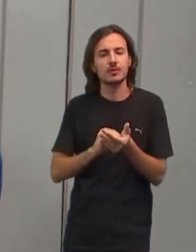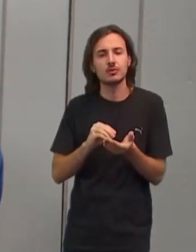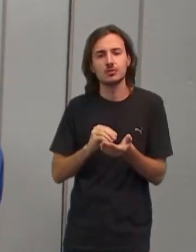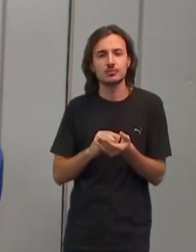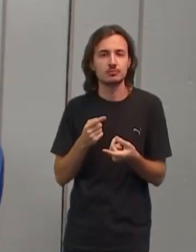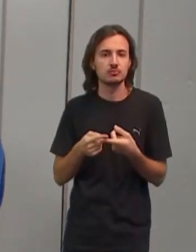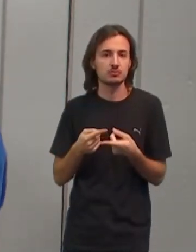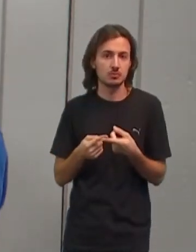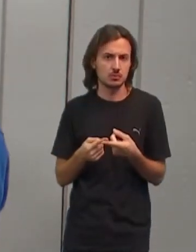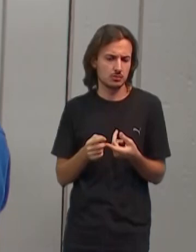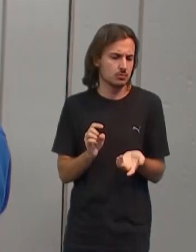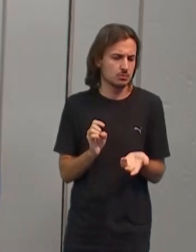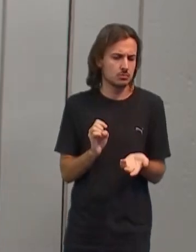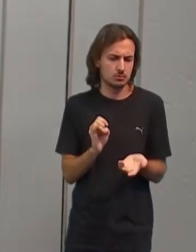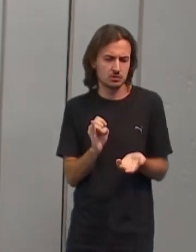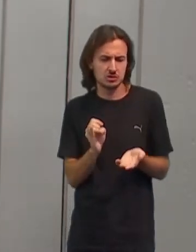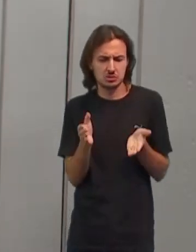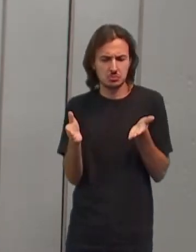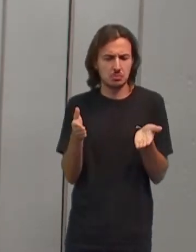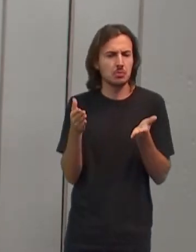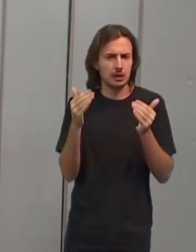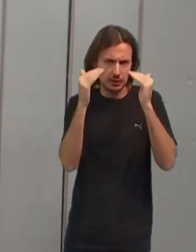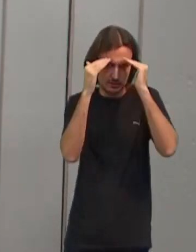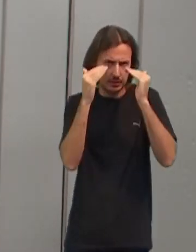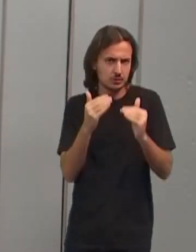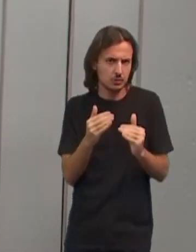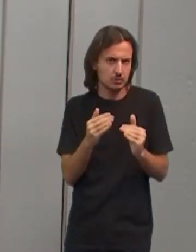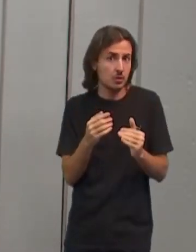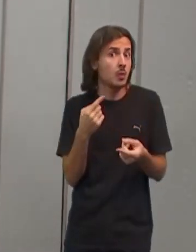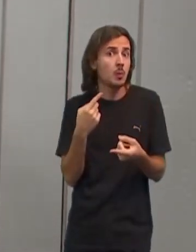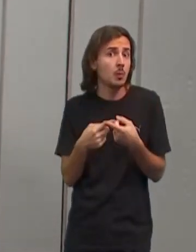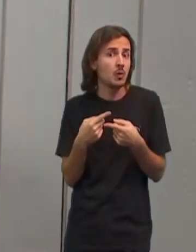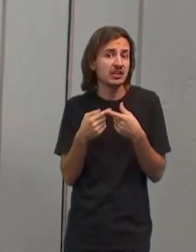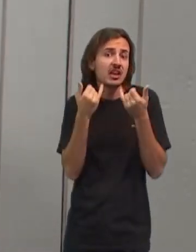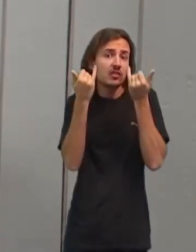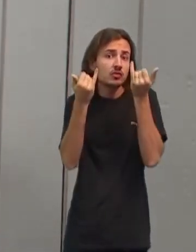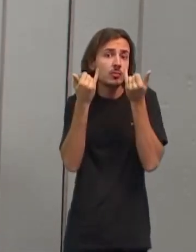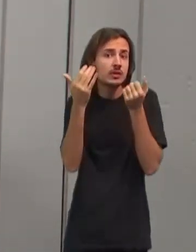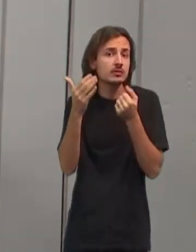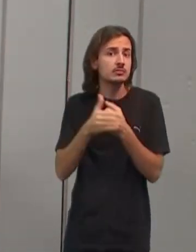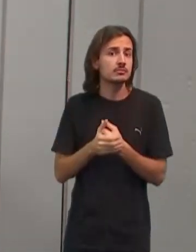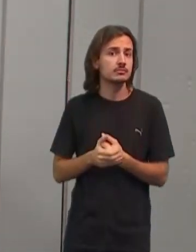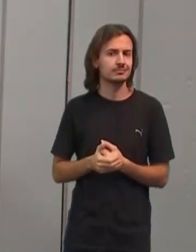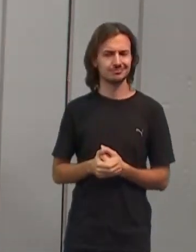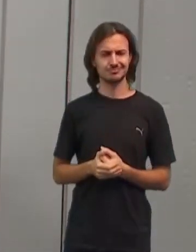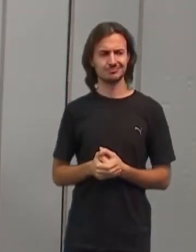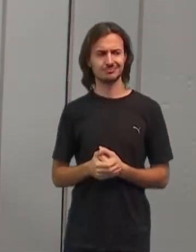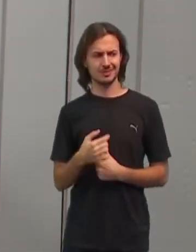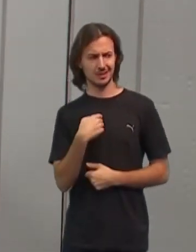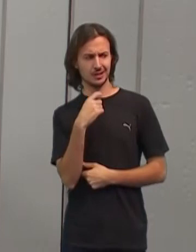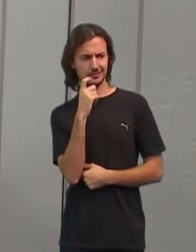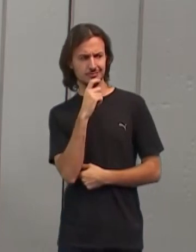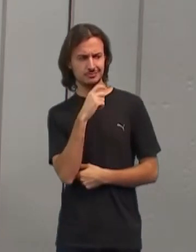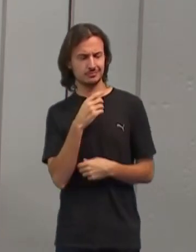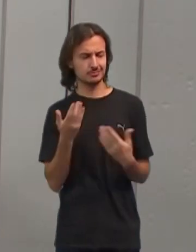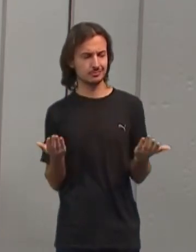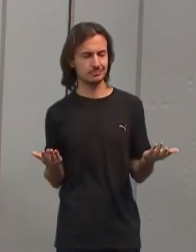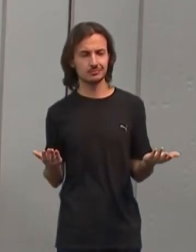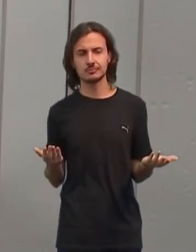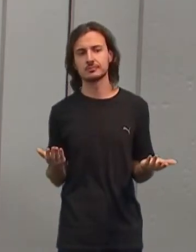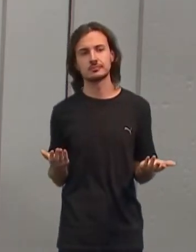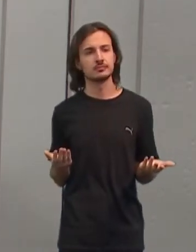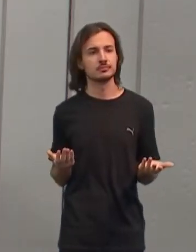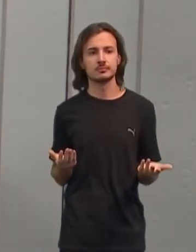limite prudencial, por que que não trouxe? Vocês estão entendendo? Aí da desinformação é nossa. Nós não temos o